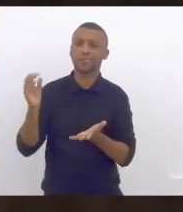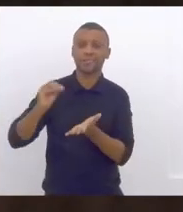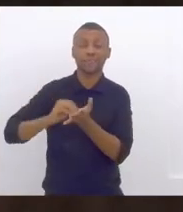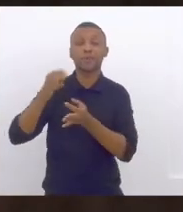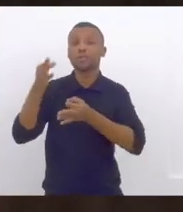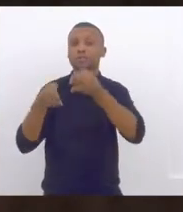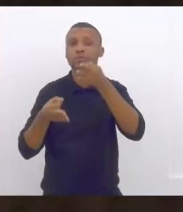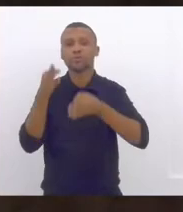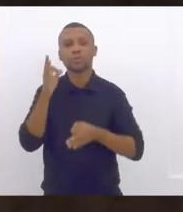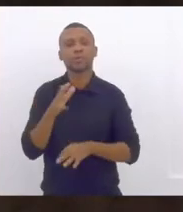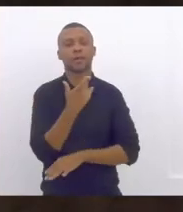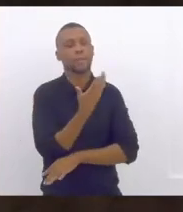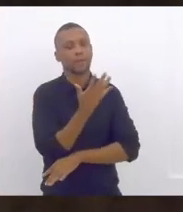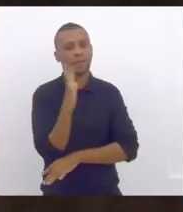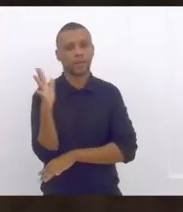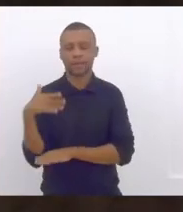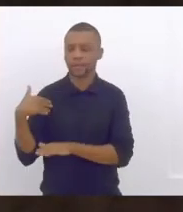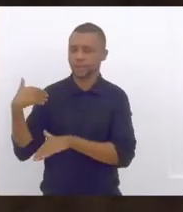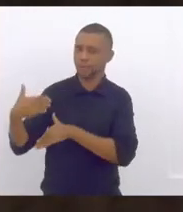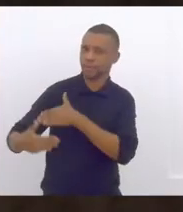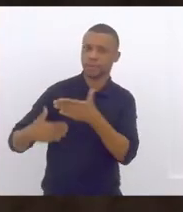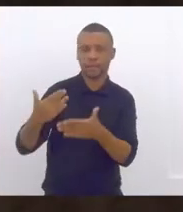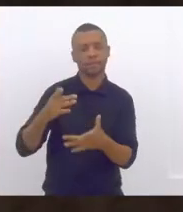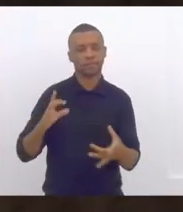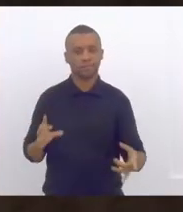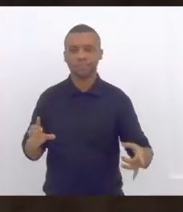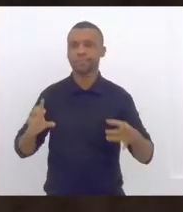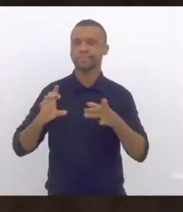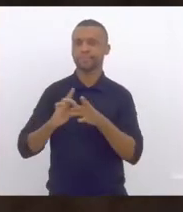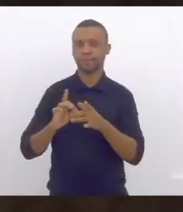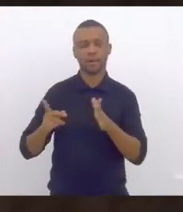processo desencadeia. Então, a gente...